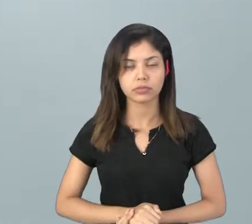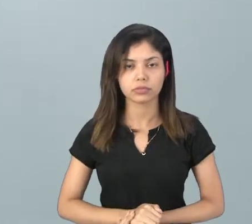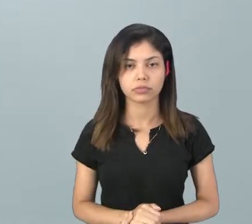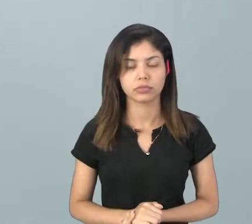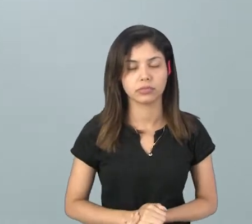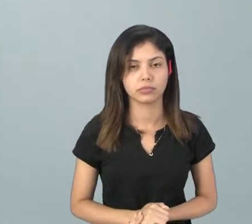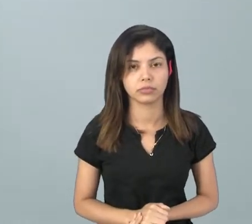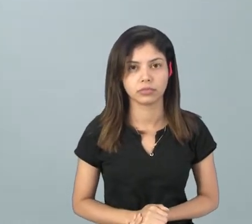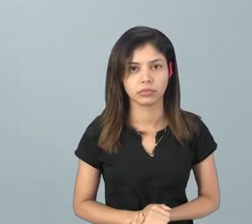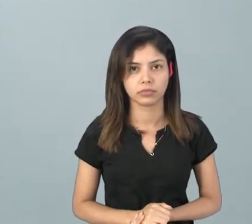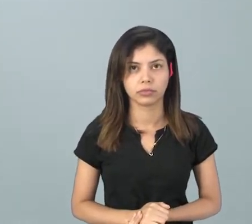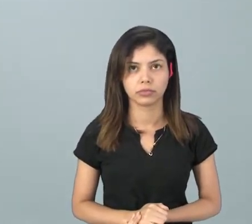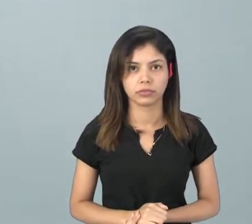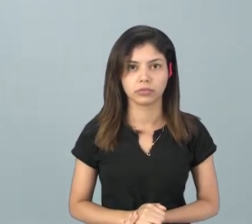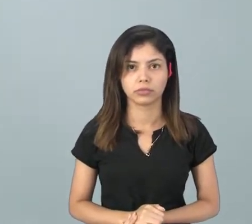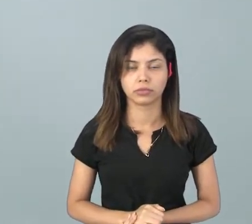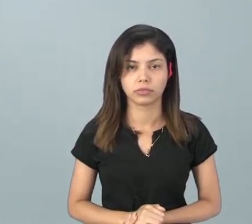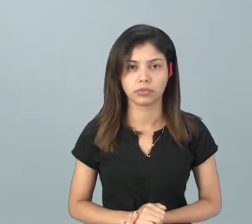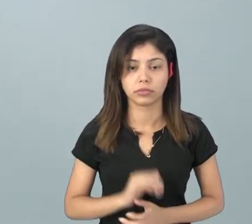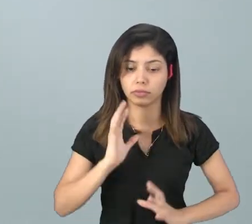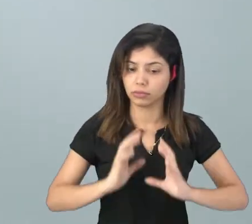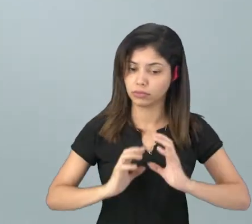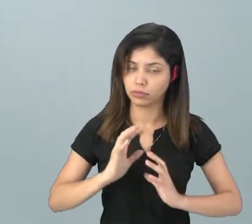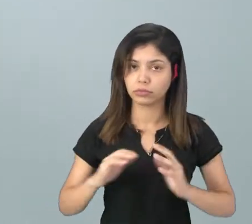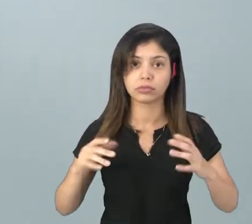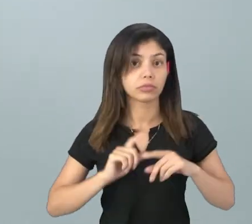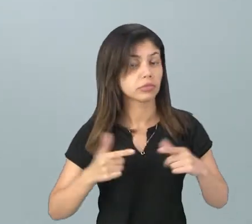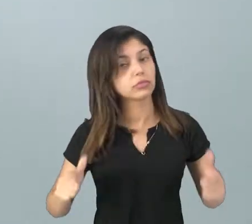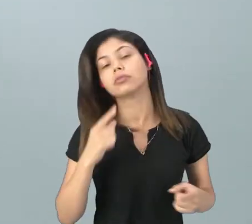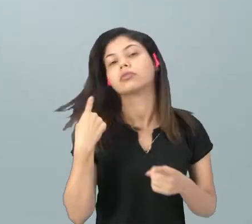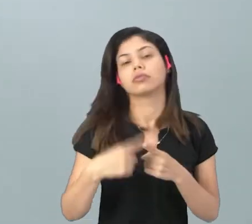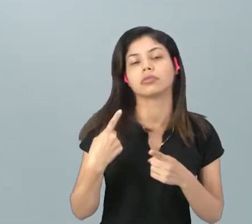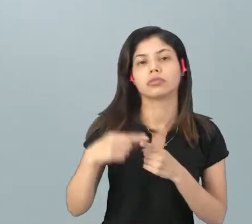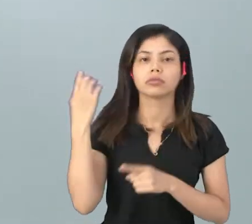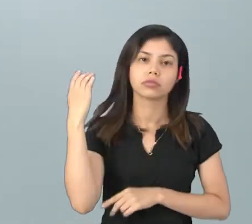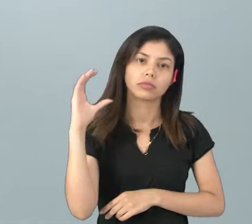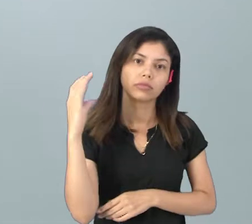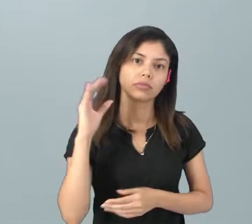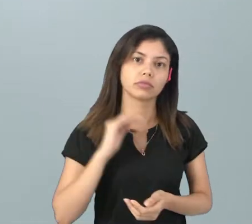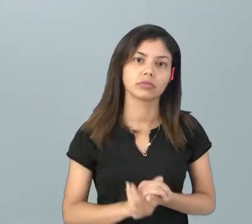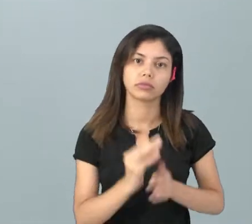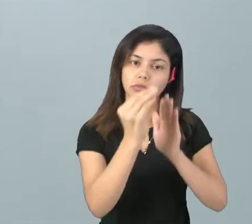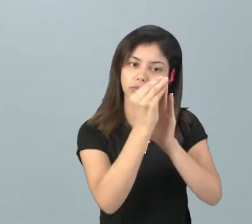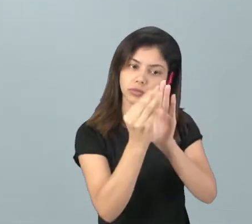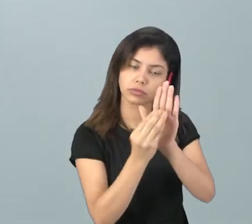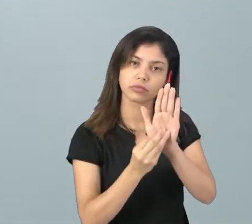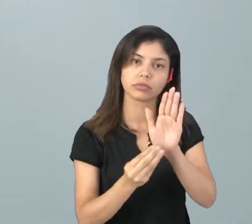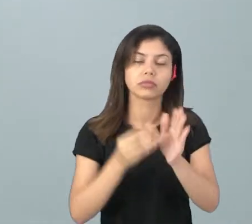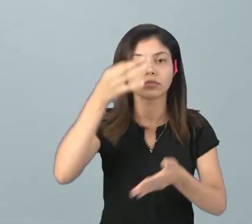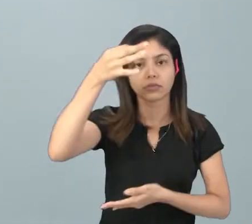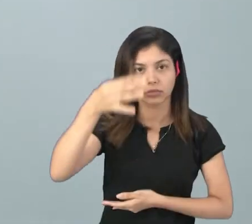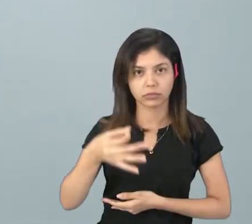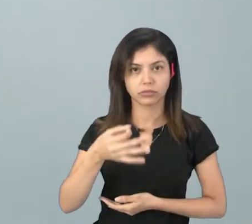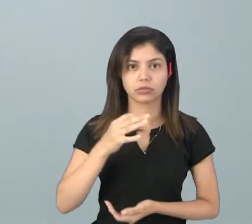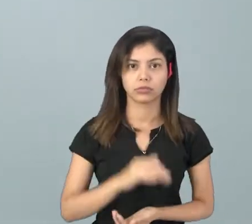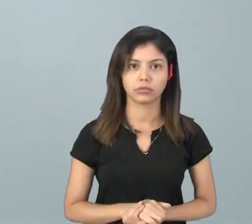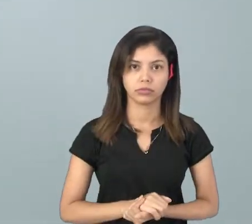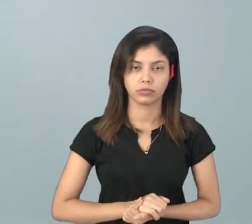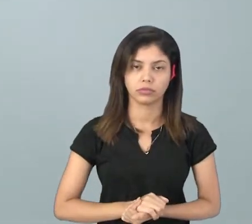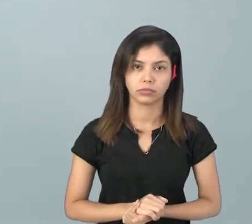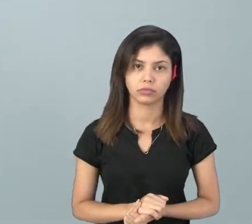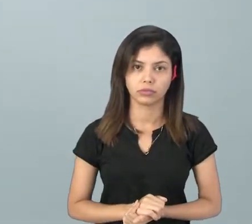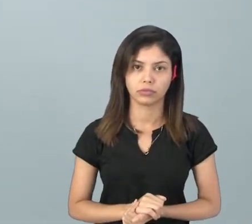aí, existe um conflito grande, porque a ciência ela tem padrões exatos,